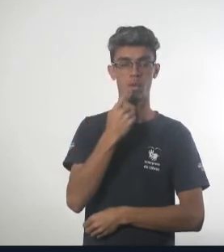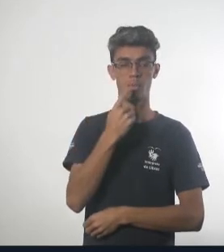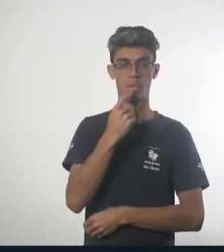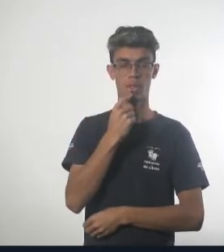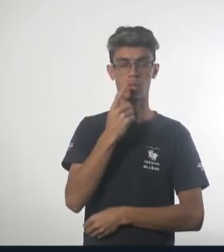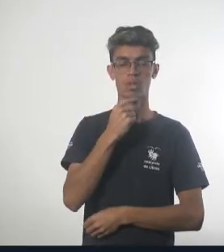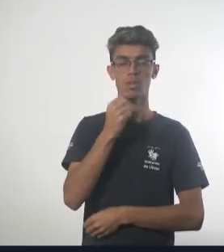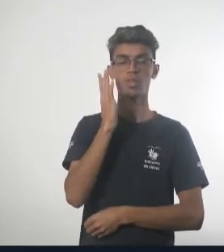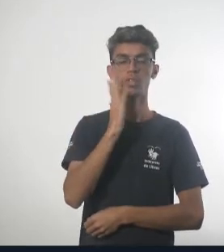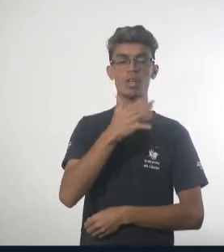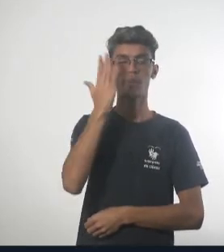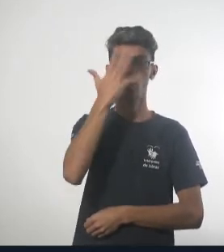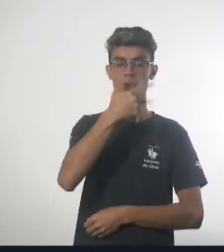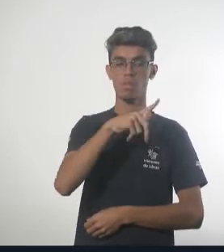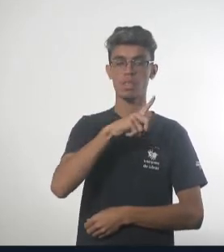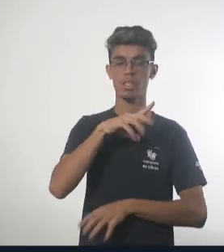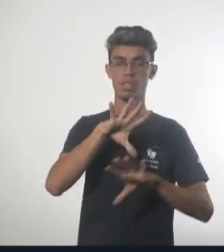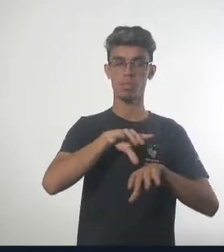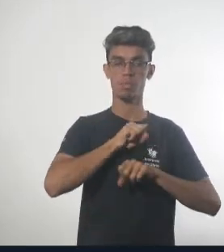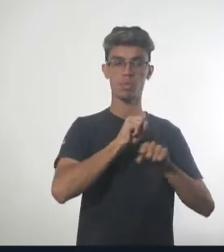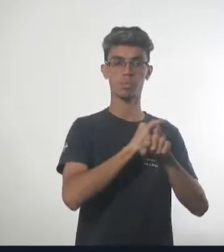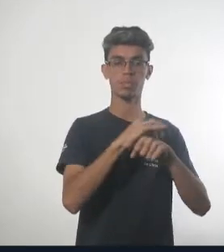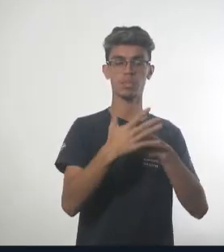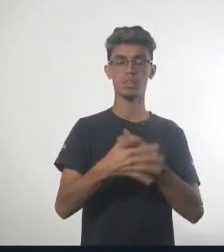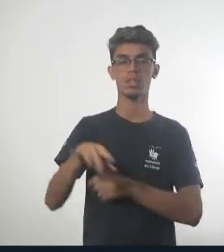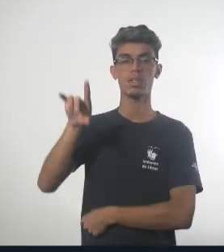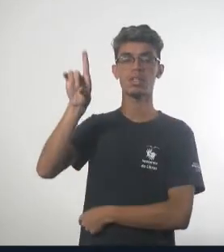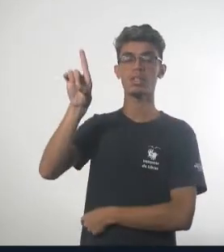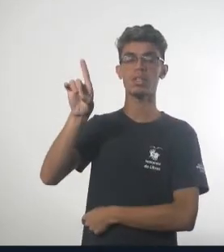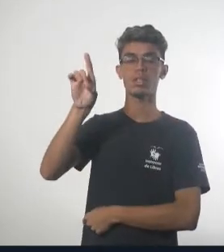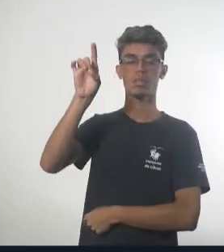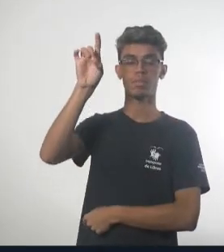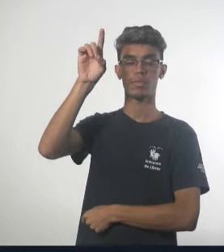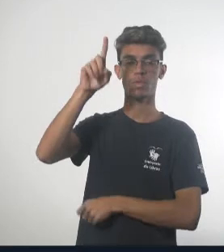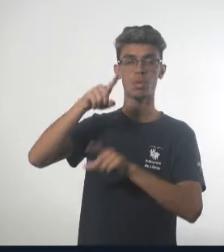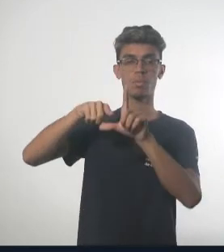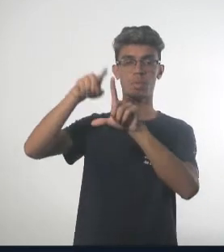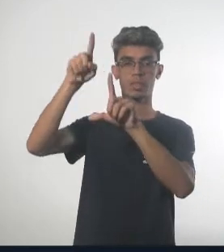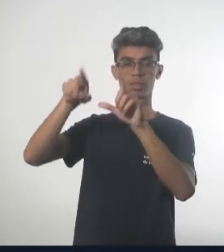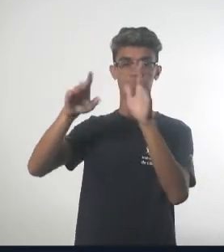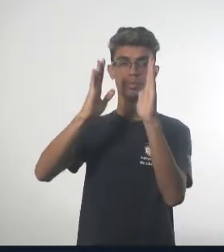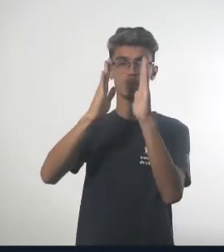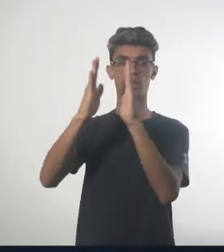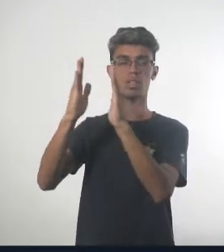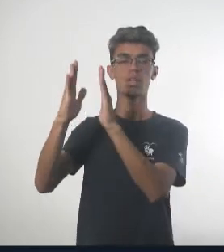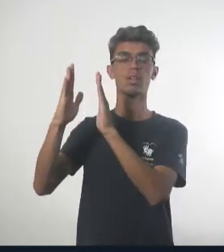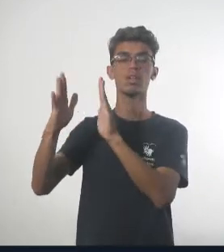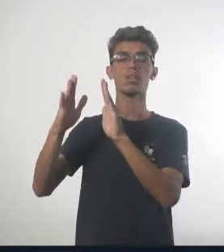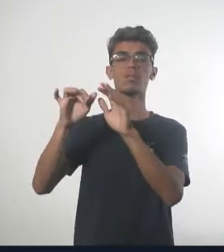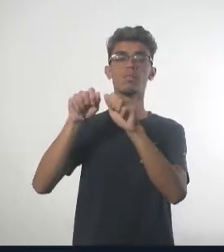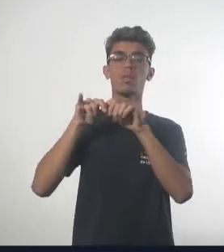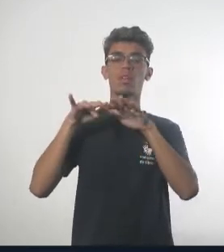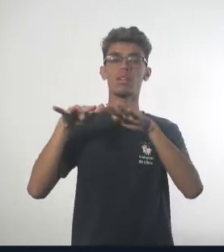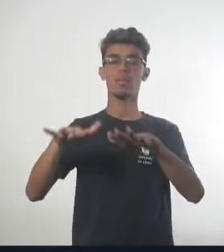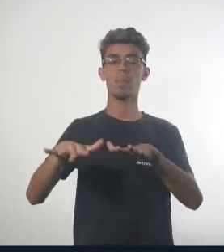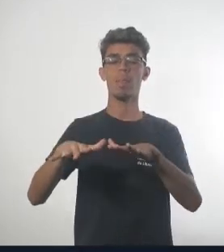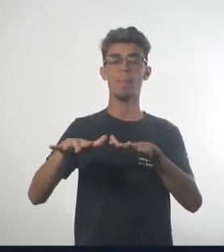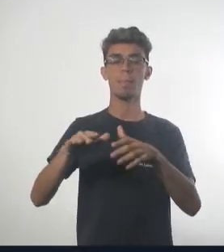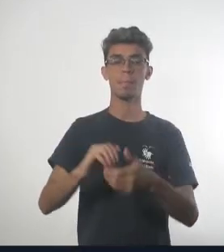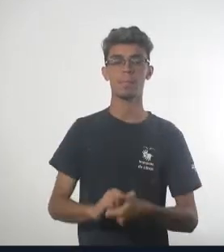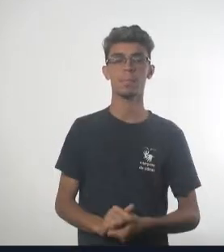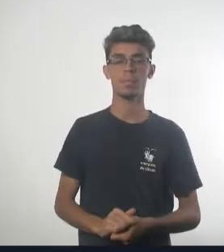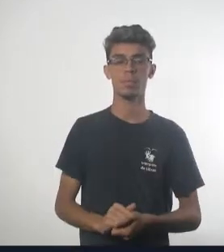para a Covid-19. E o gráfico da direita mostra a distribuição dos casos de síndrome respiratória aguda grave por classificação